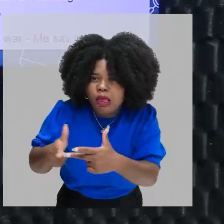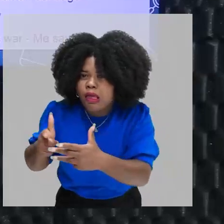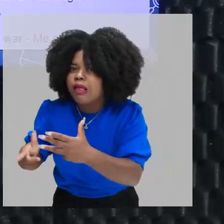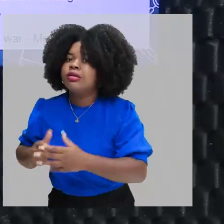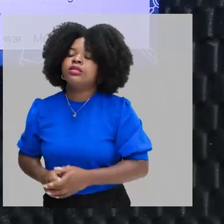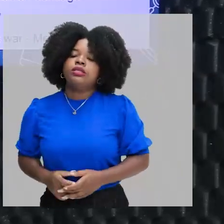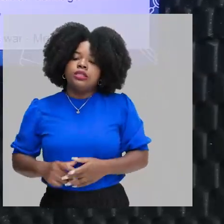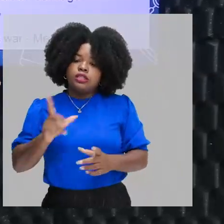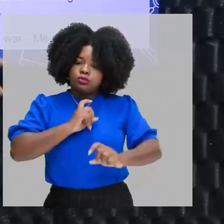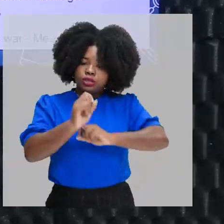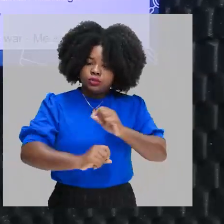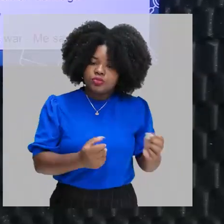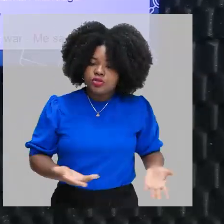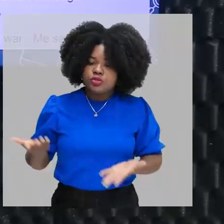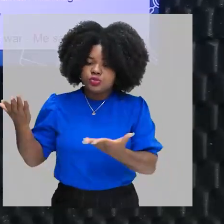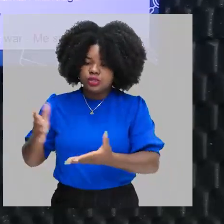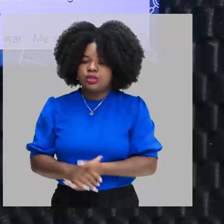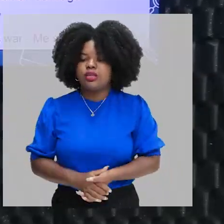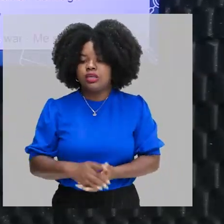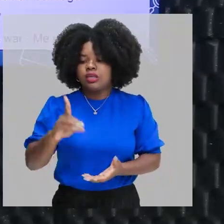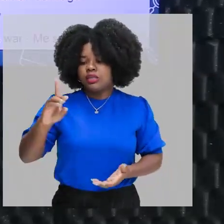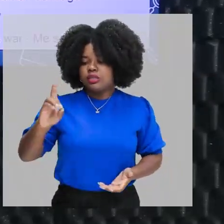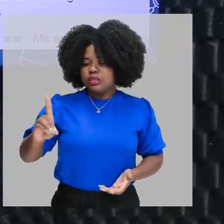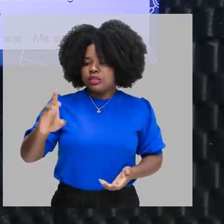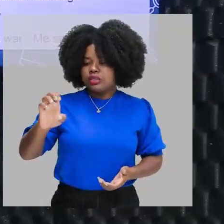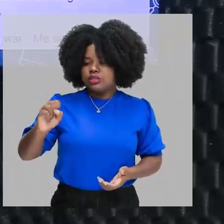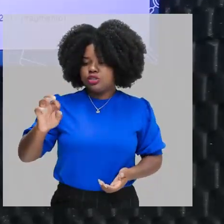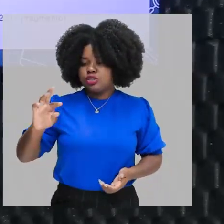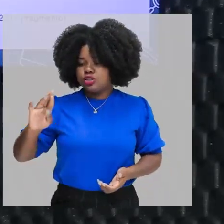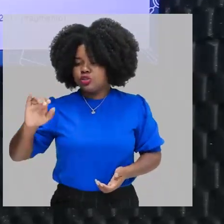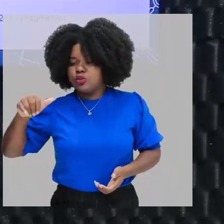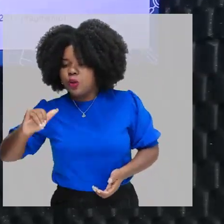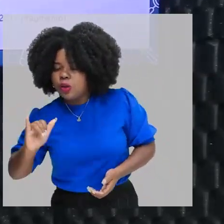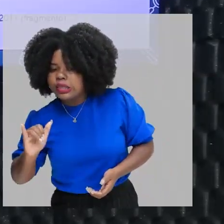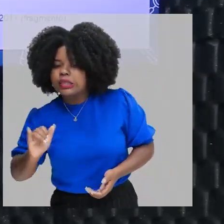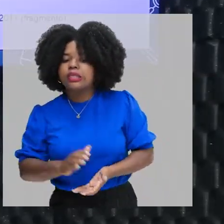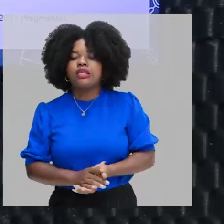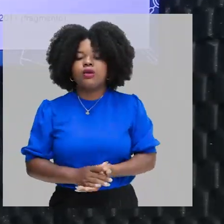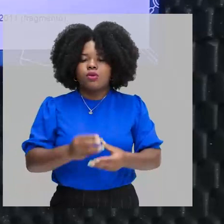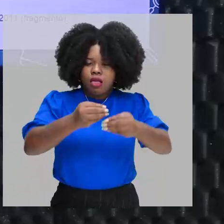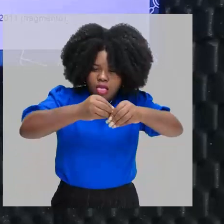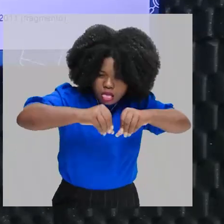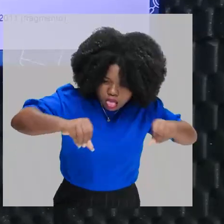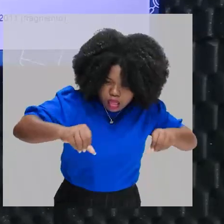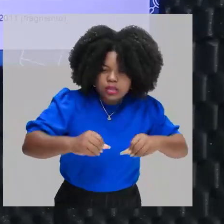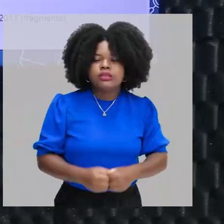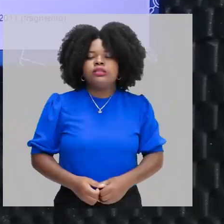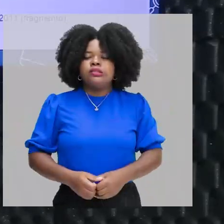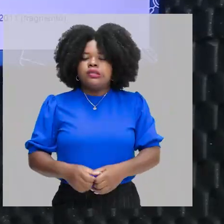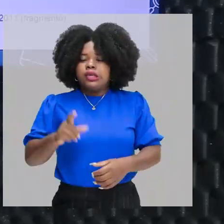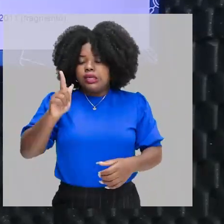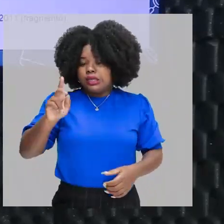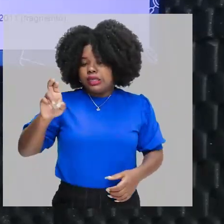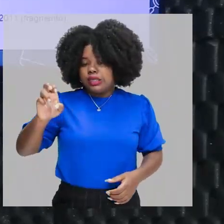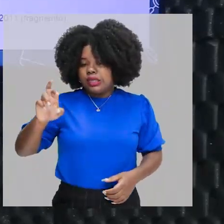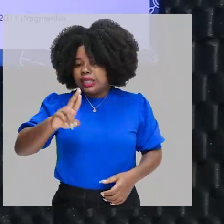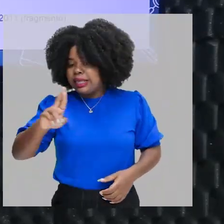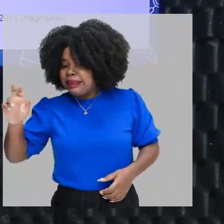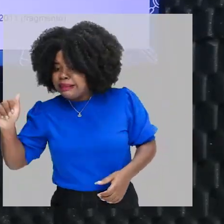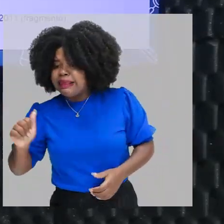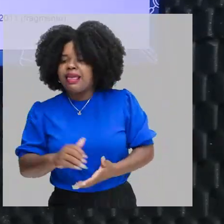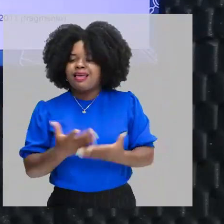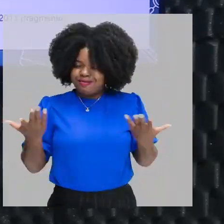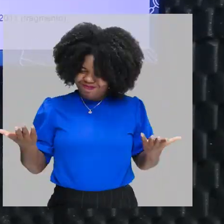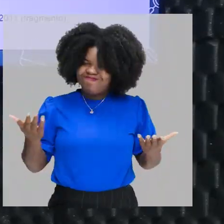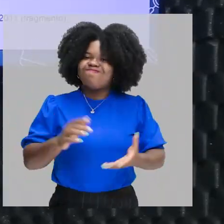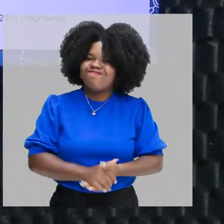você tem aqui destroy, destruir, tá? Ou destruído. Guerra no leste, no